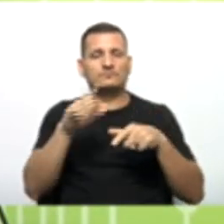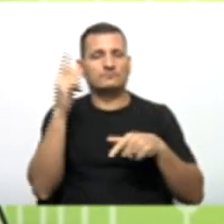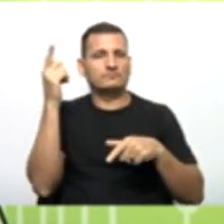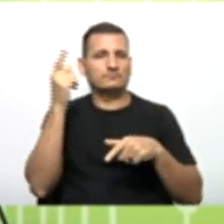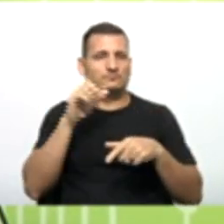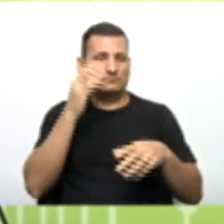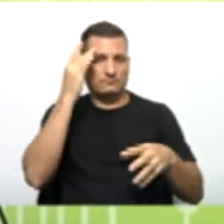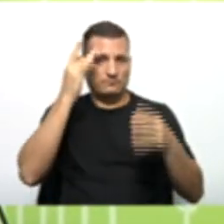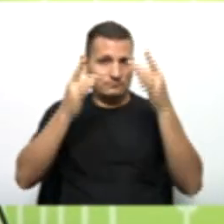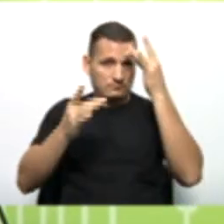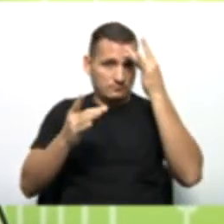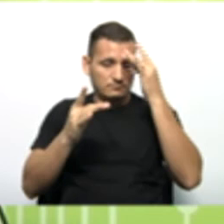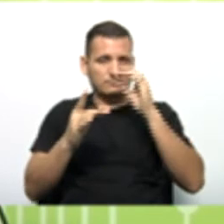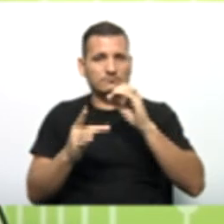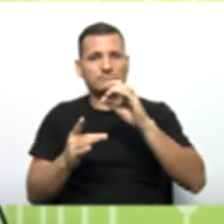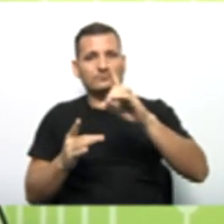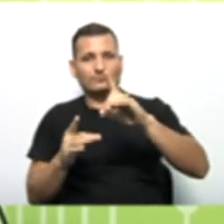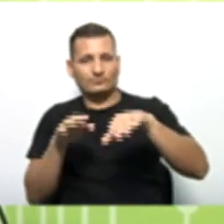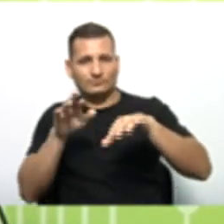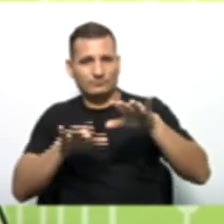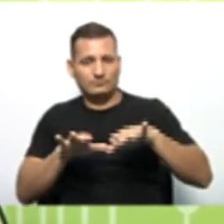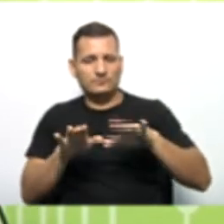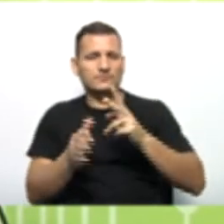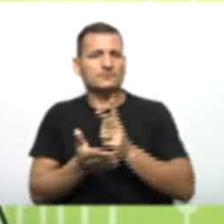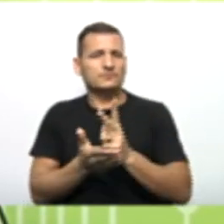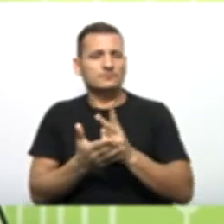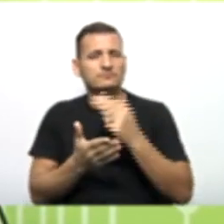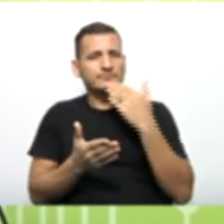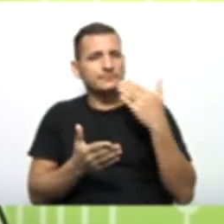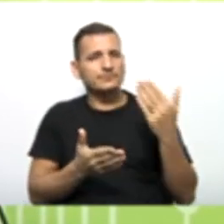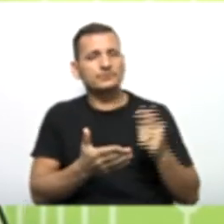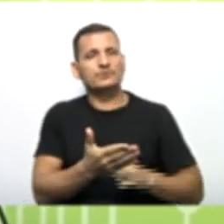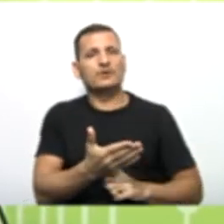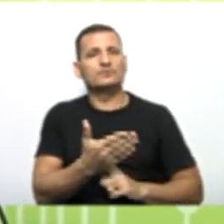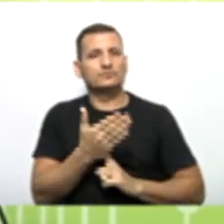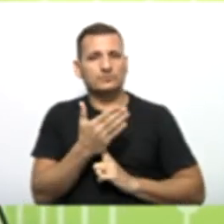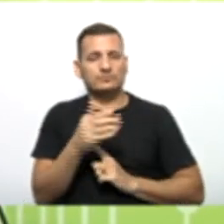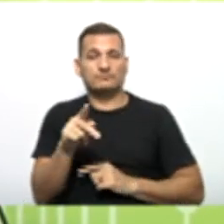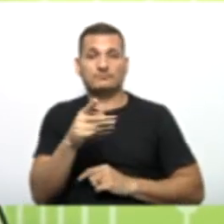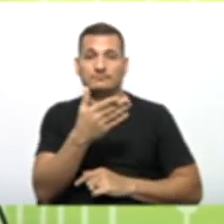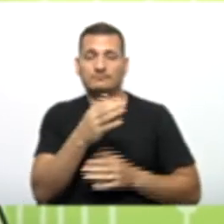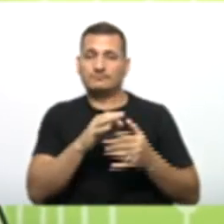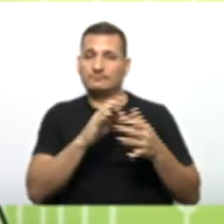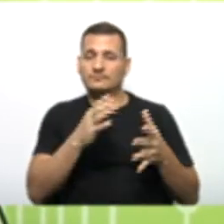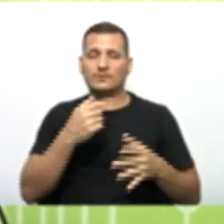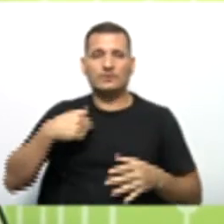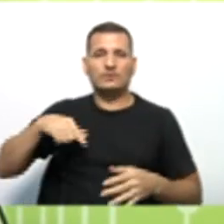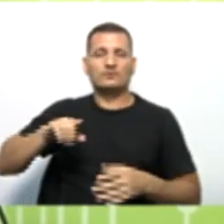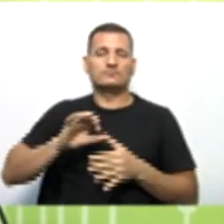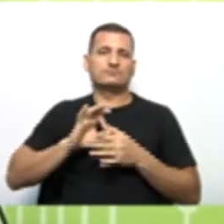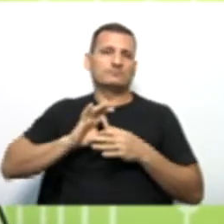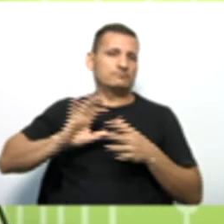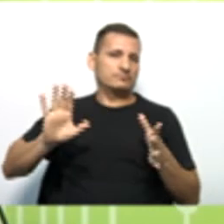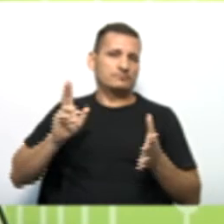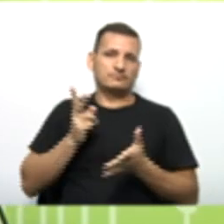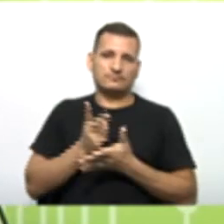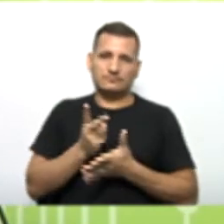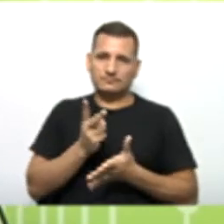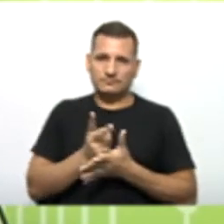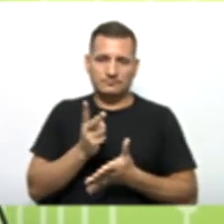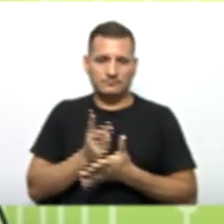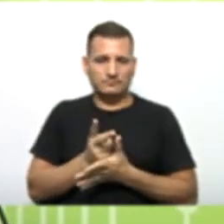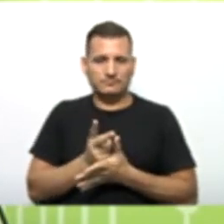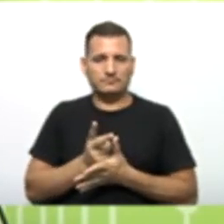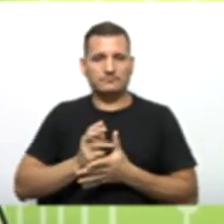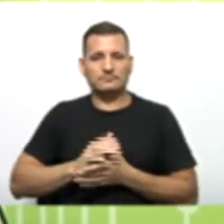os códigos também sempre peçam ajuda professores estão sempre disponíveis nós estamos aqui sempre disponíveis tá